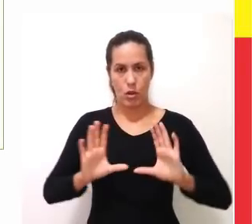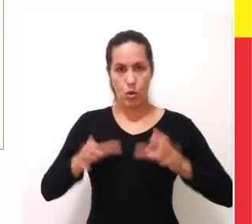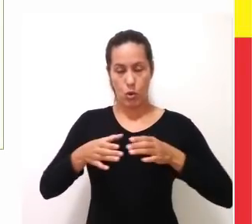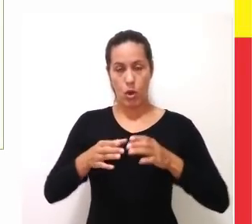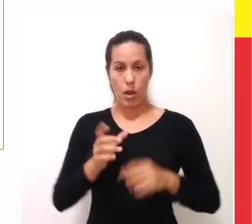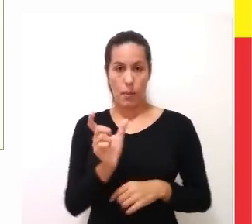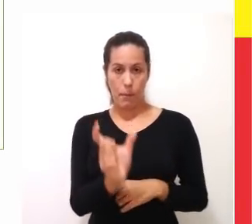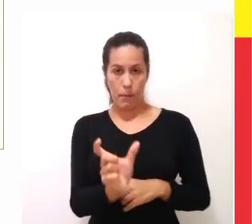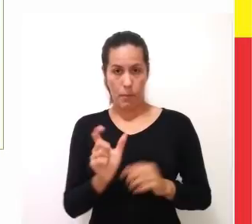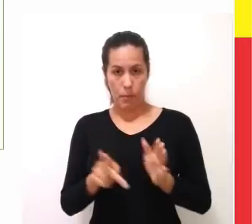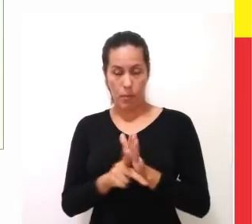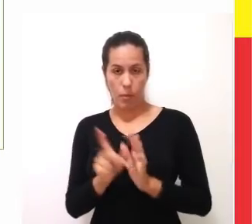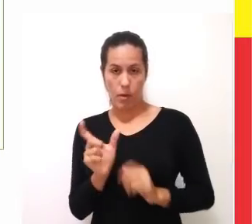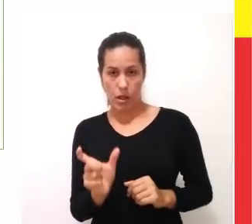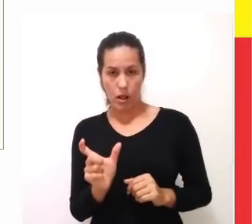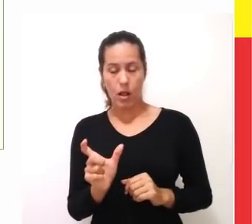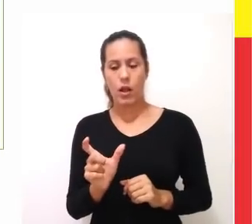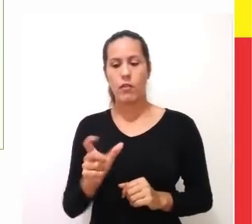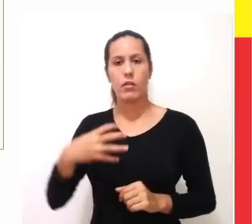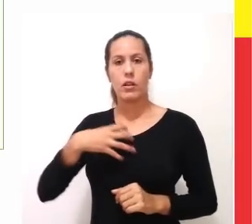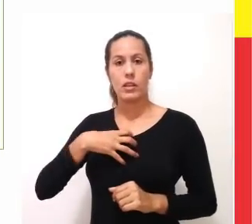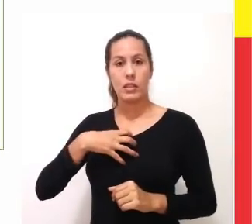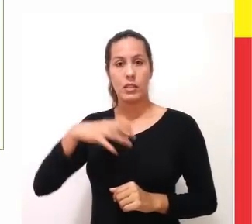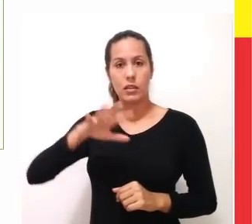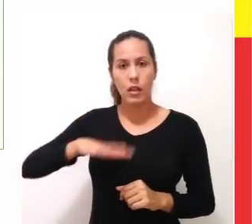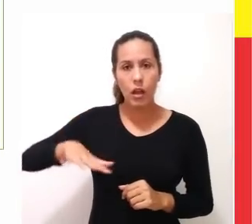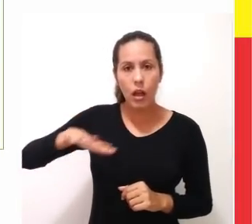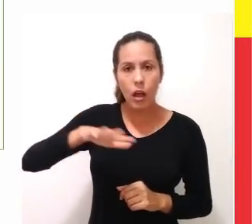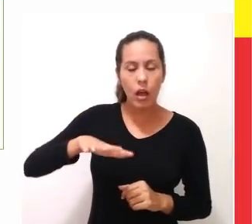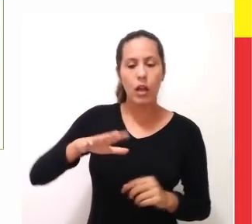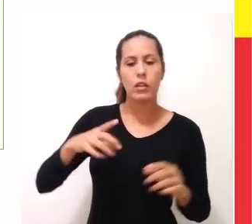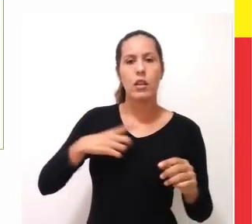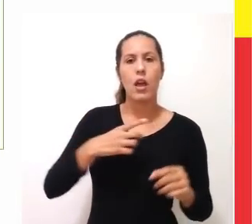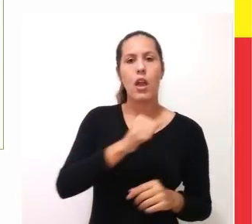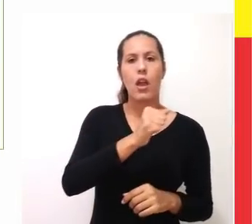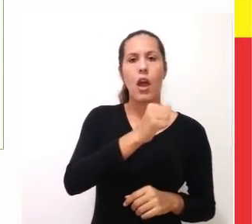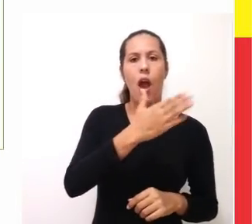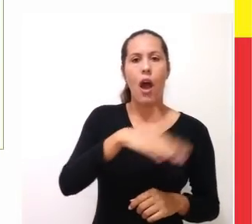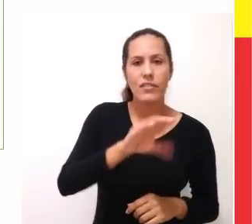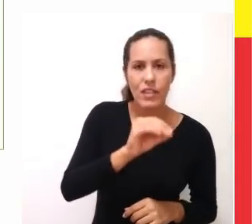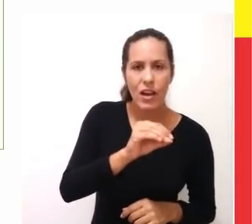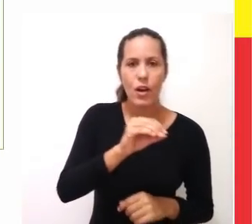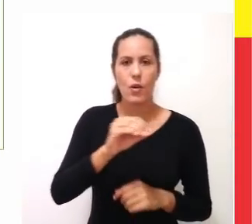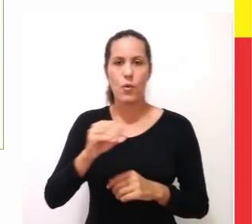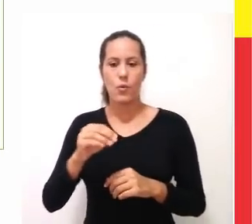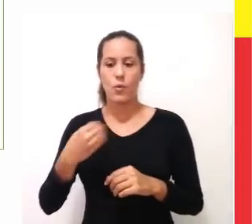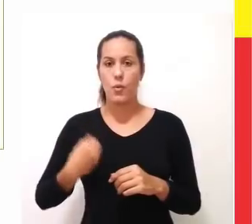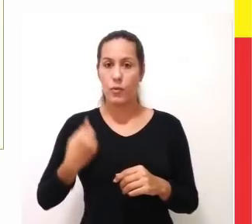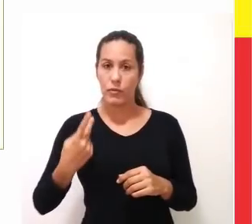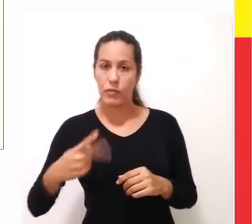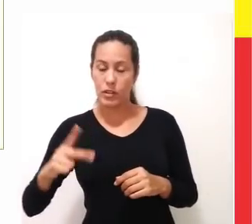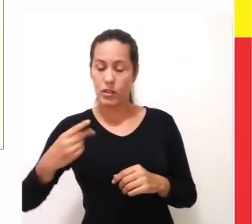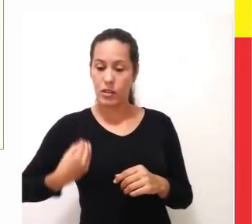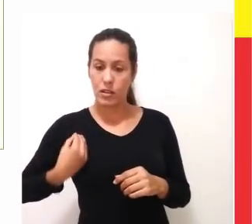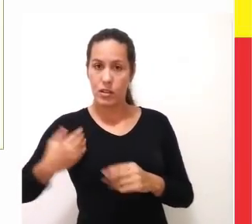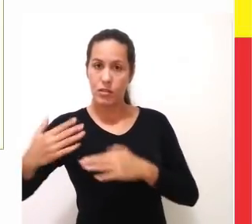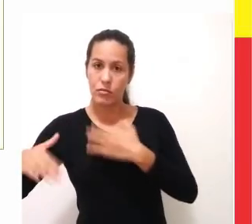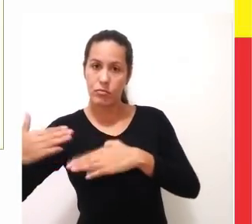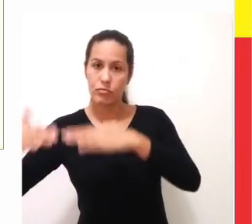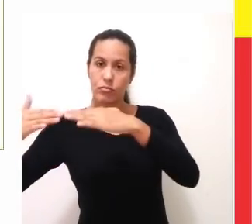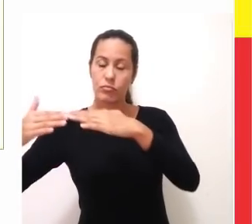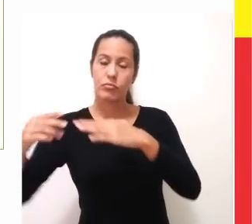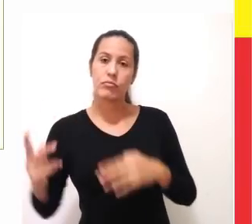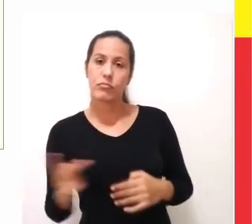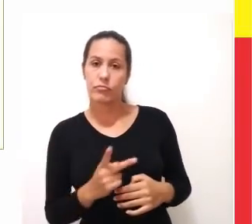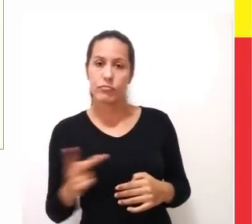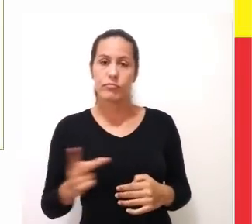primeiro ponto, né, de vista, ele trabalha a questão semântica, contém as noções de ação, processo ou estado, e no segundo